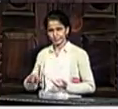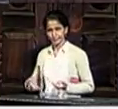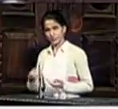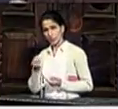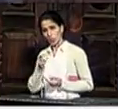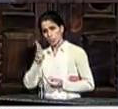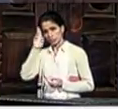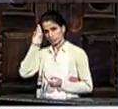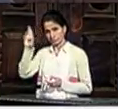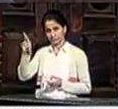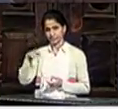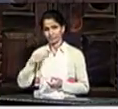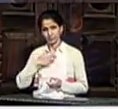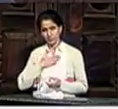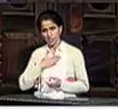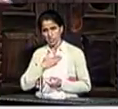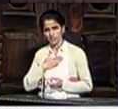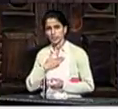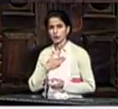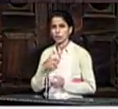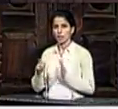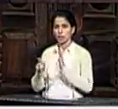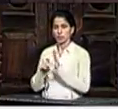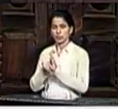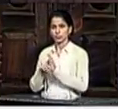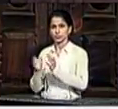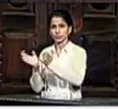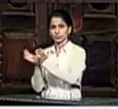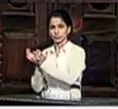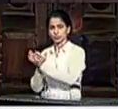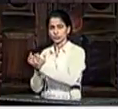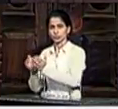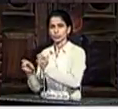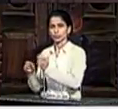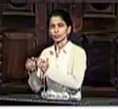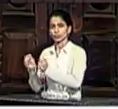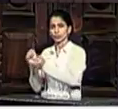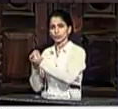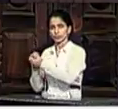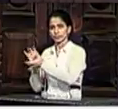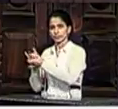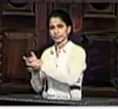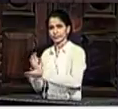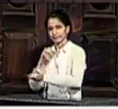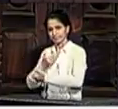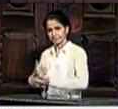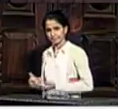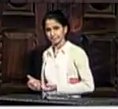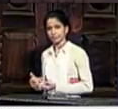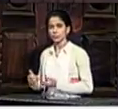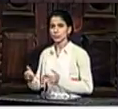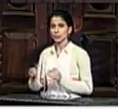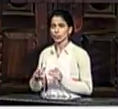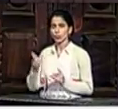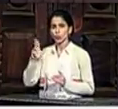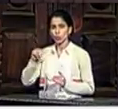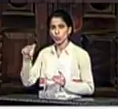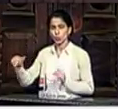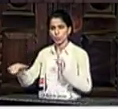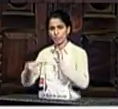liderava como líder de governo. Nunca teve uma mensagem que viesse para esta